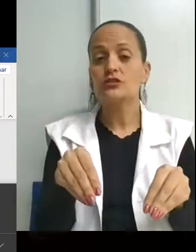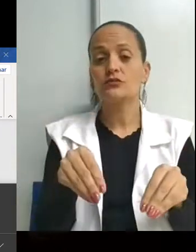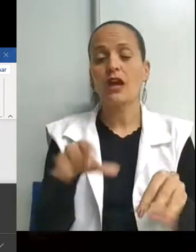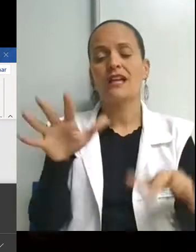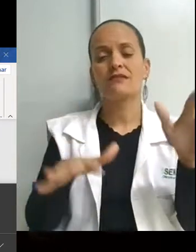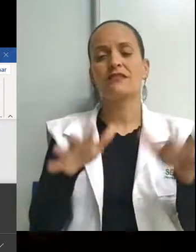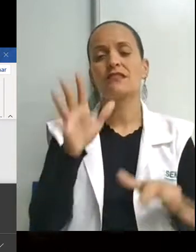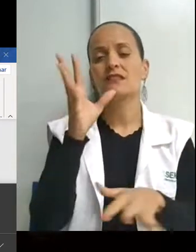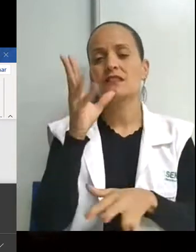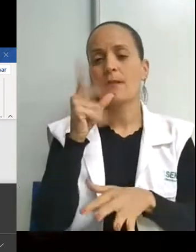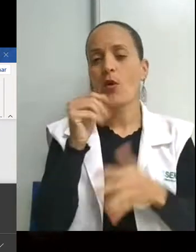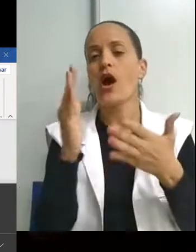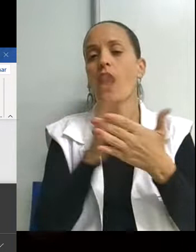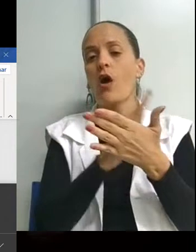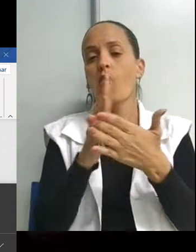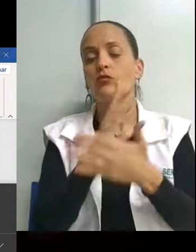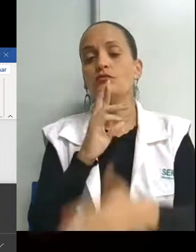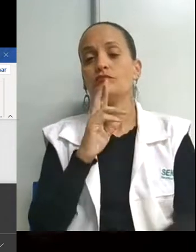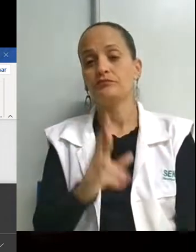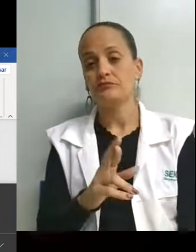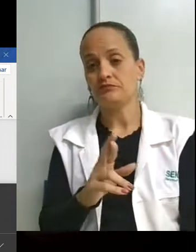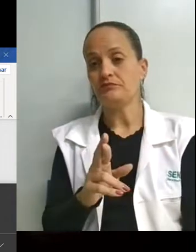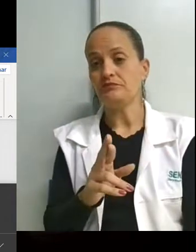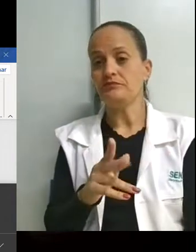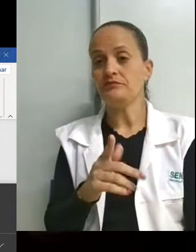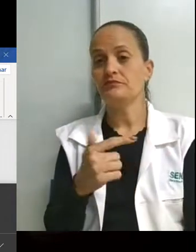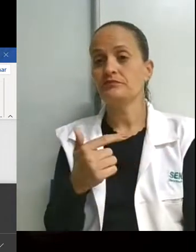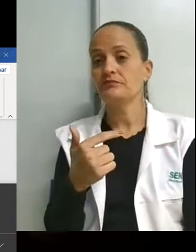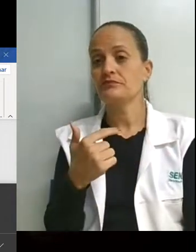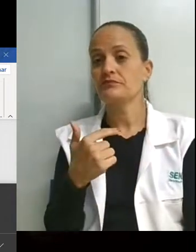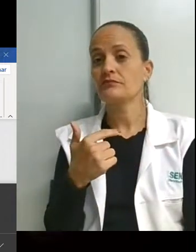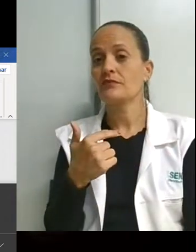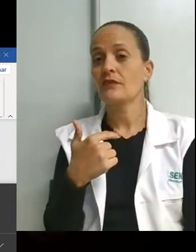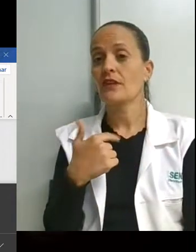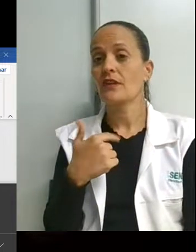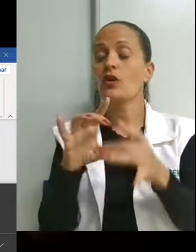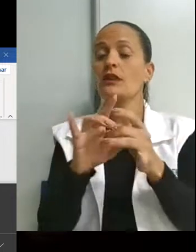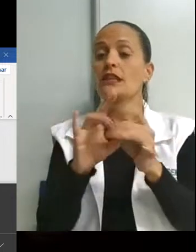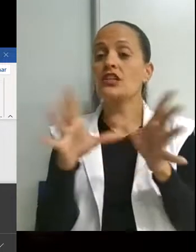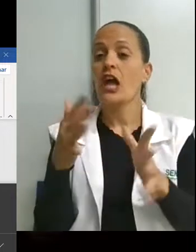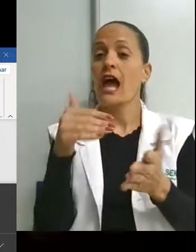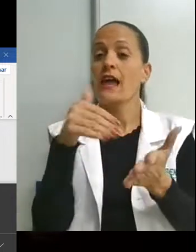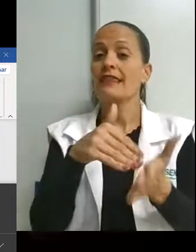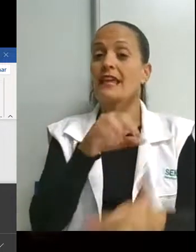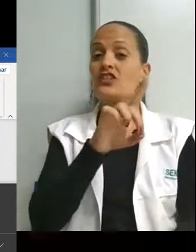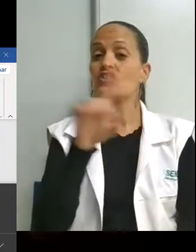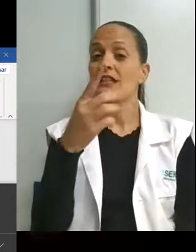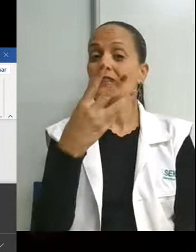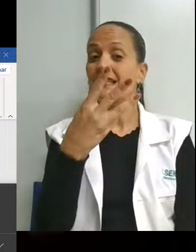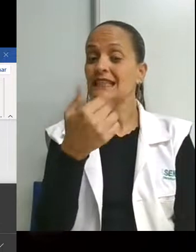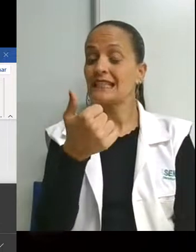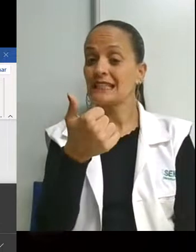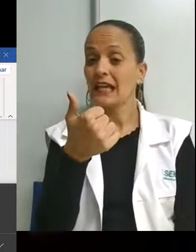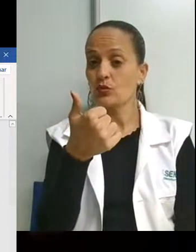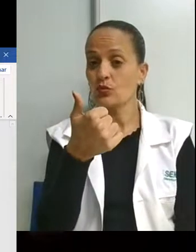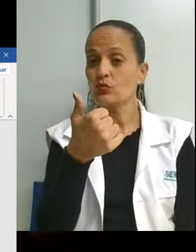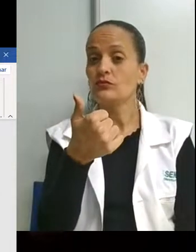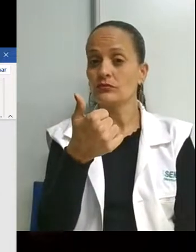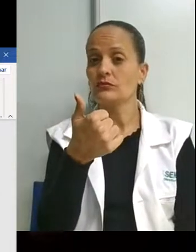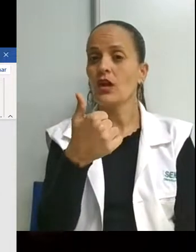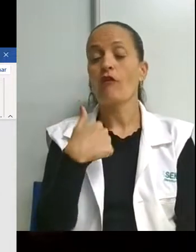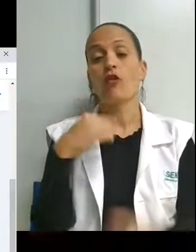vocês fazerem. Vou deixar valendo ponto aí para 100 pontos para vocês até dia 31, né? Quem entregar essas atividades aqui,